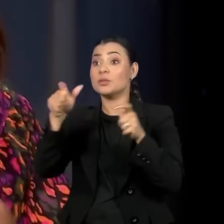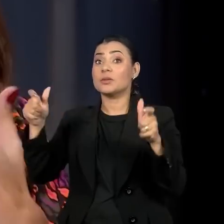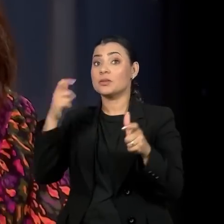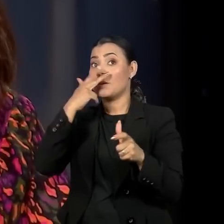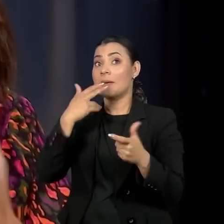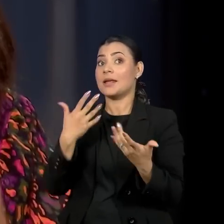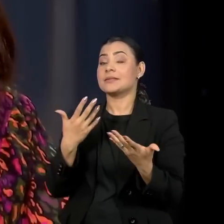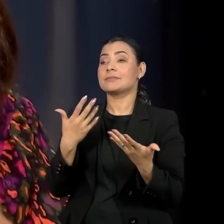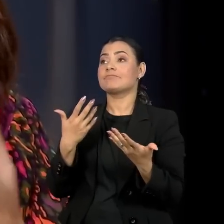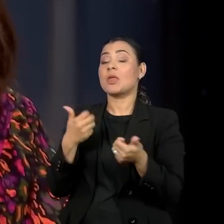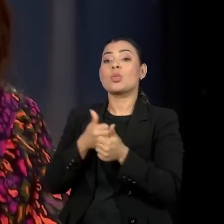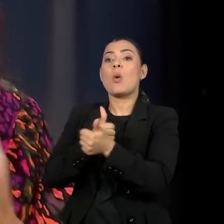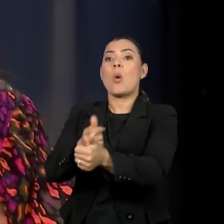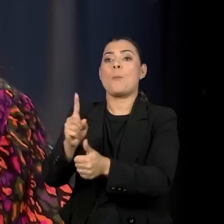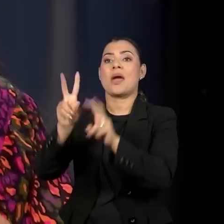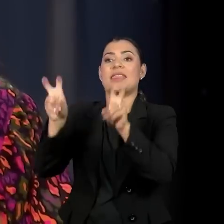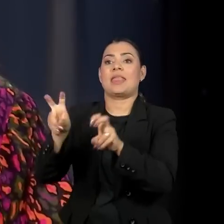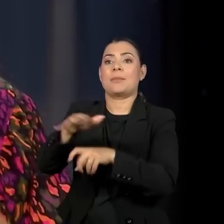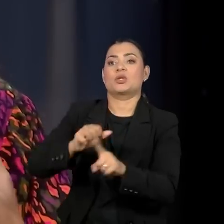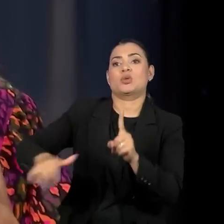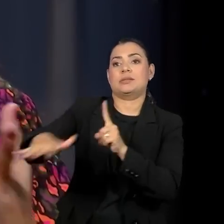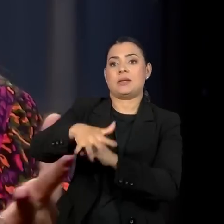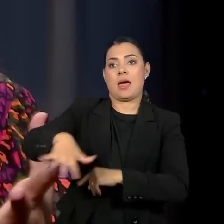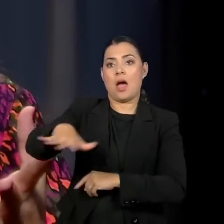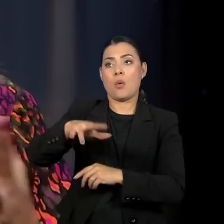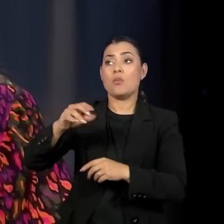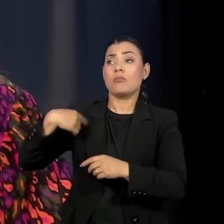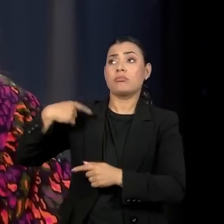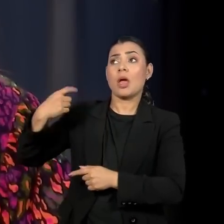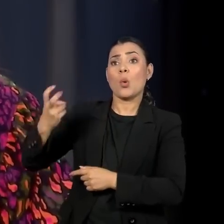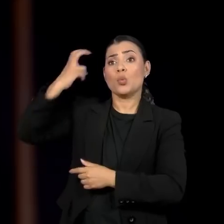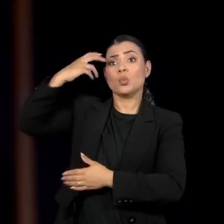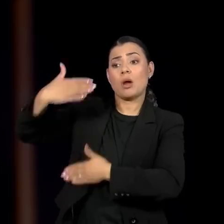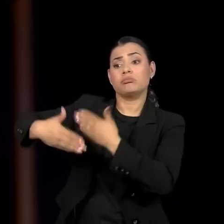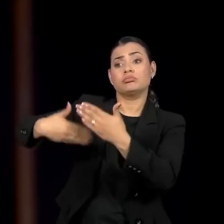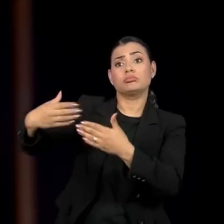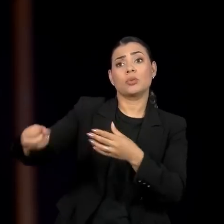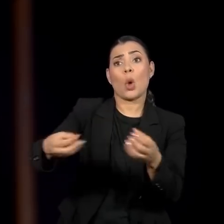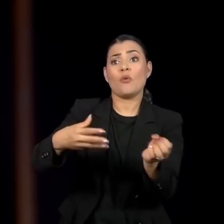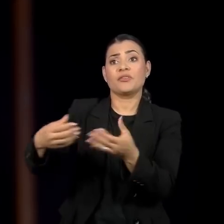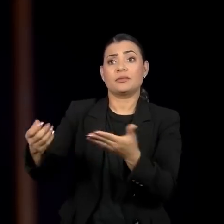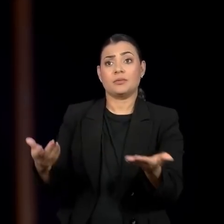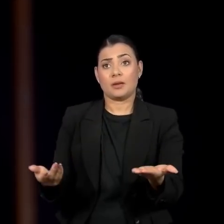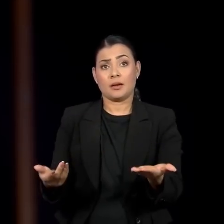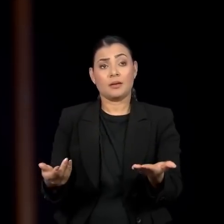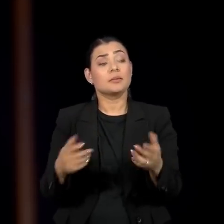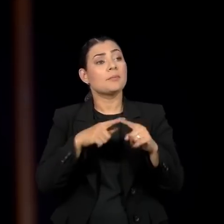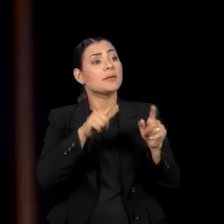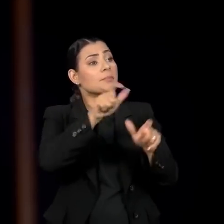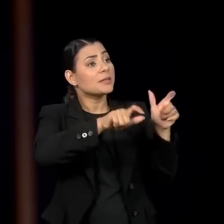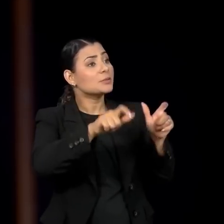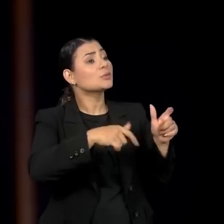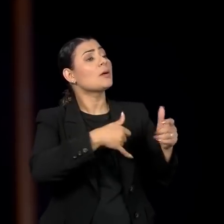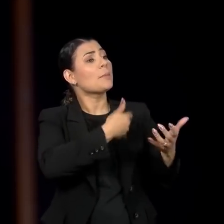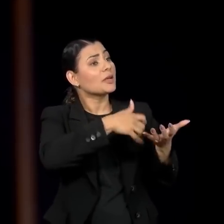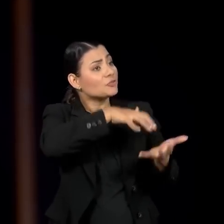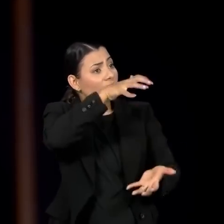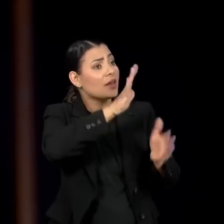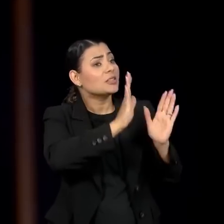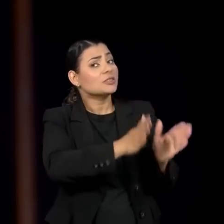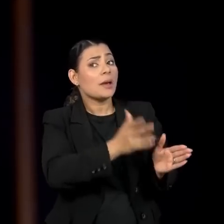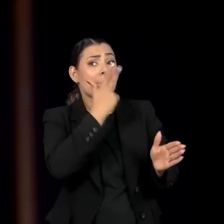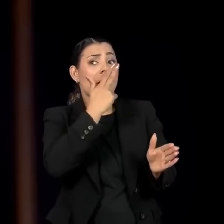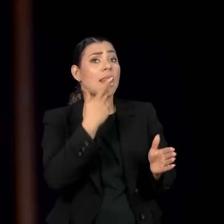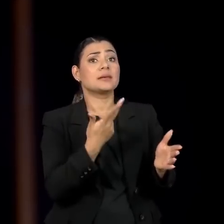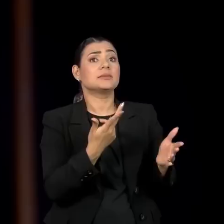gente não acompanha, né, a sociedade que evolui. E os né? exemplos que você dá são de pessoas mais Mais velhas, que a gente velhas, acharia